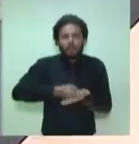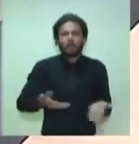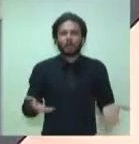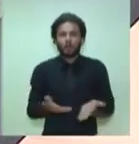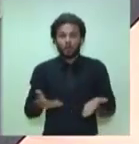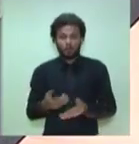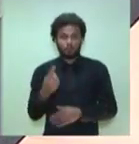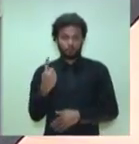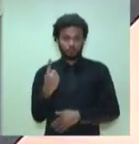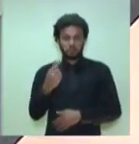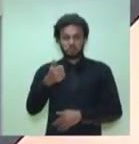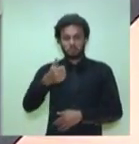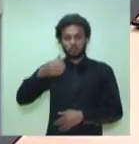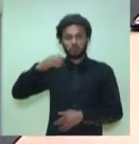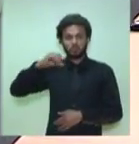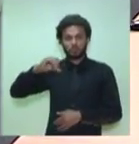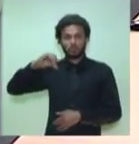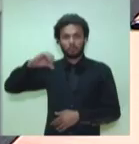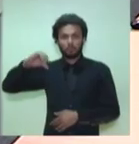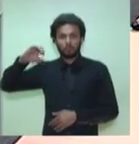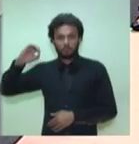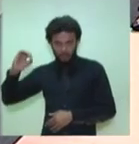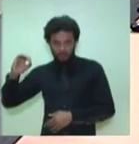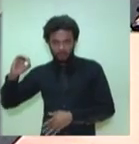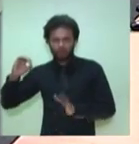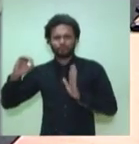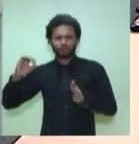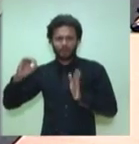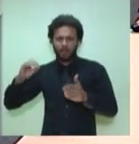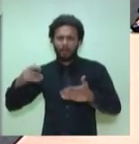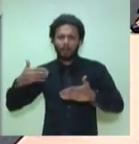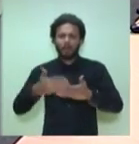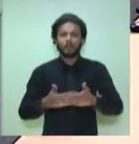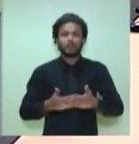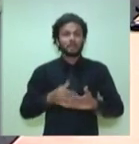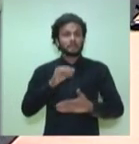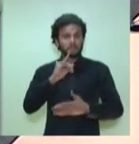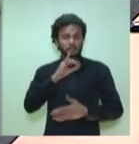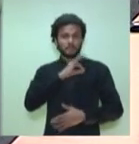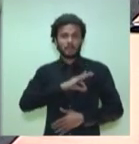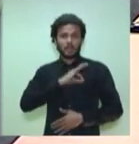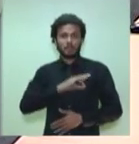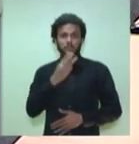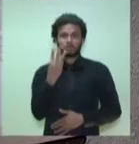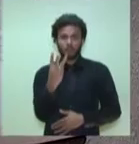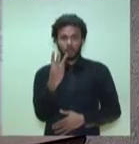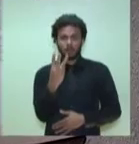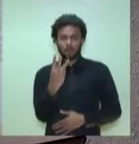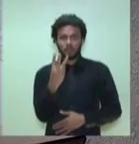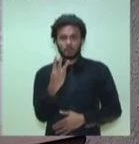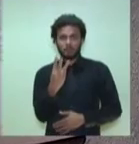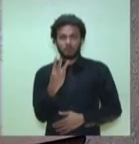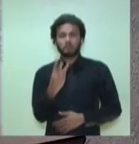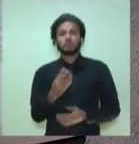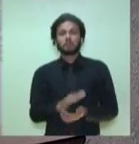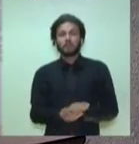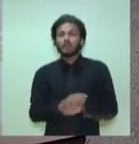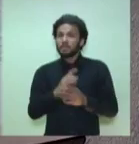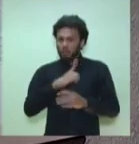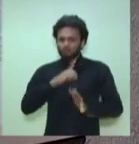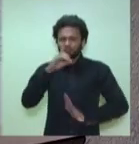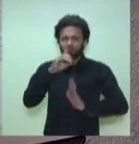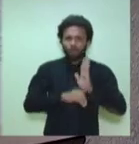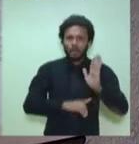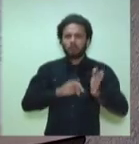de 90, que está em vigor, estabelece que quem ganha até 3 salários mínimos tem direito a isenção do